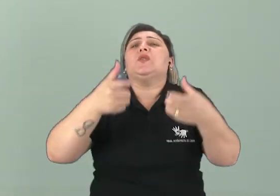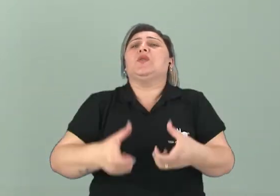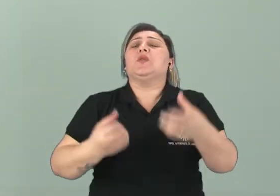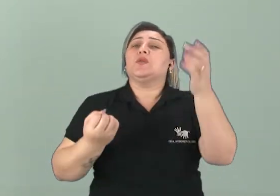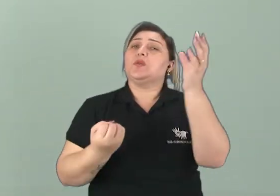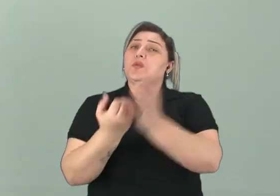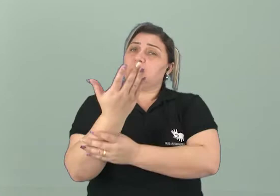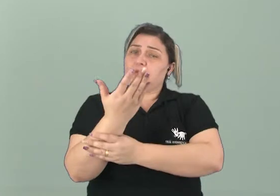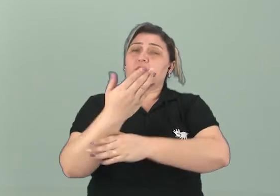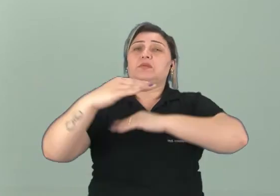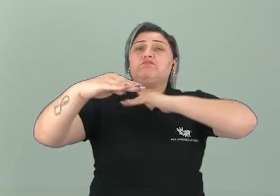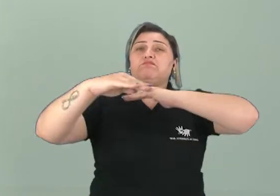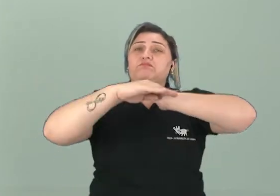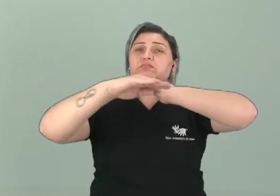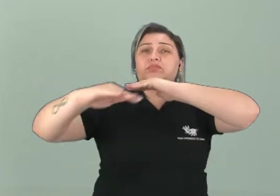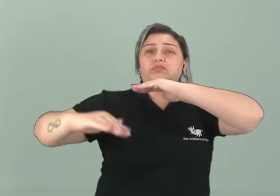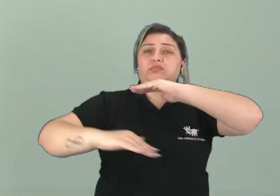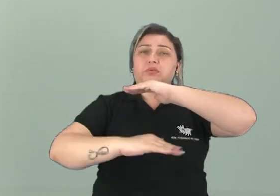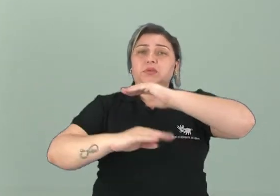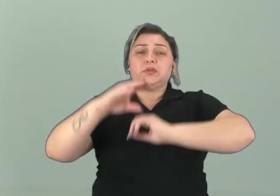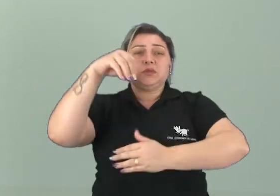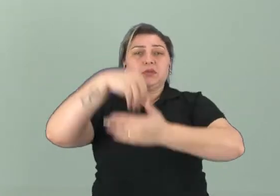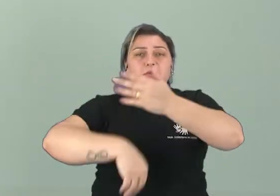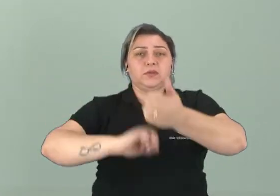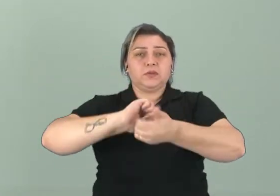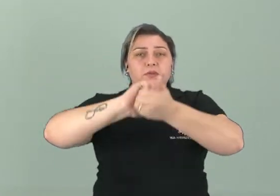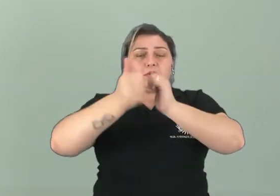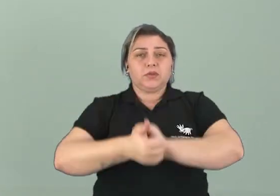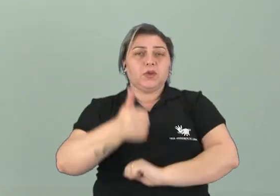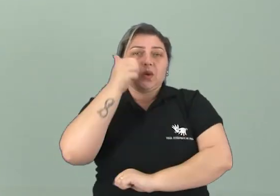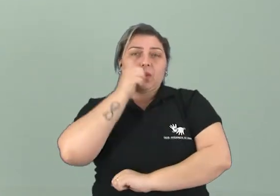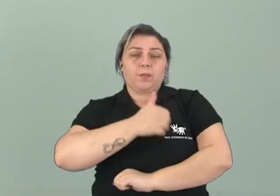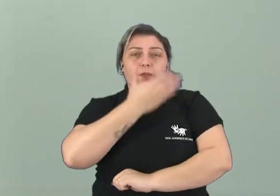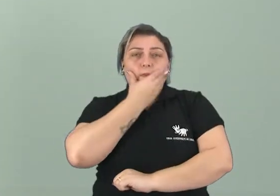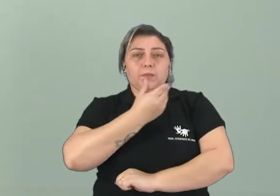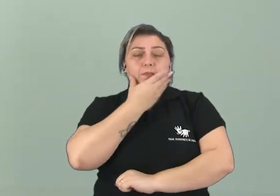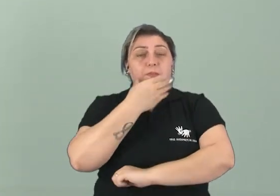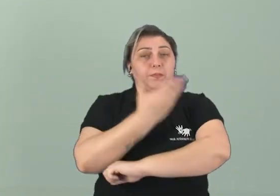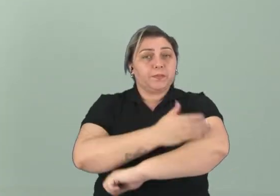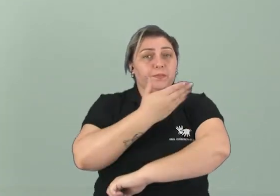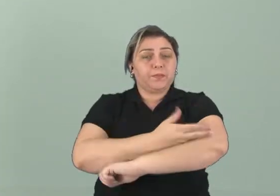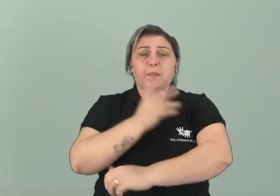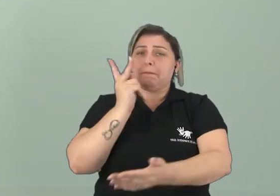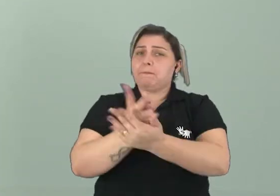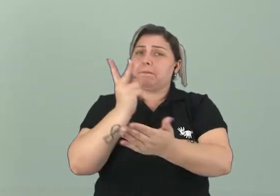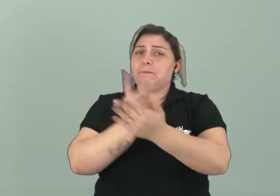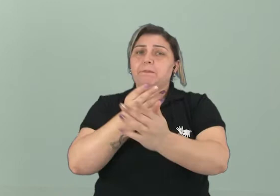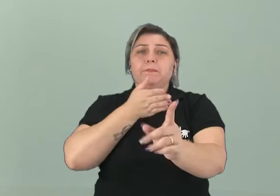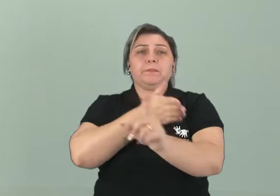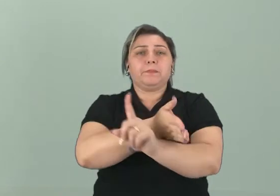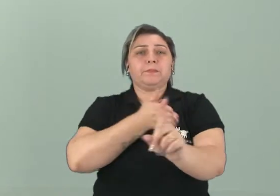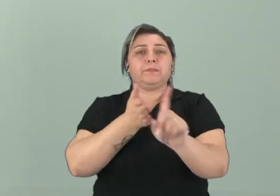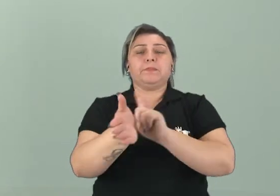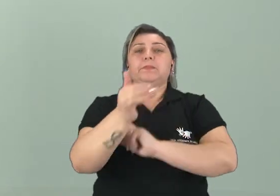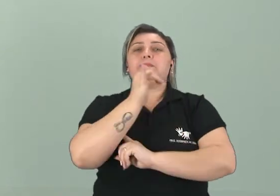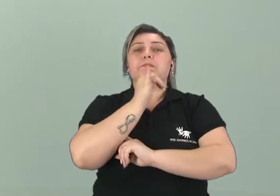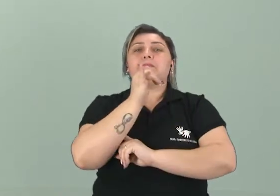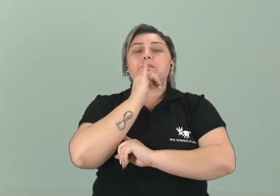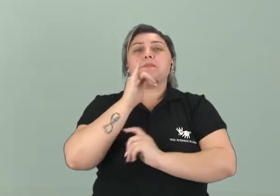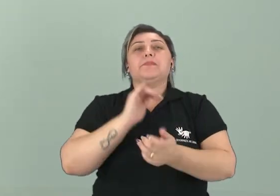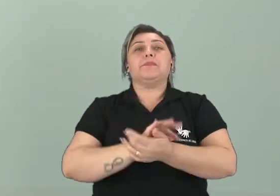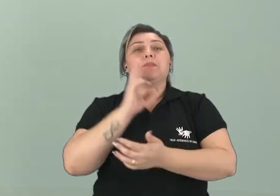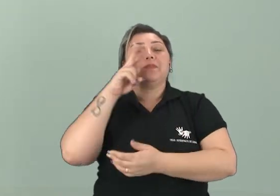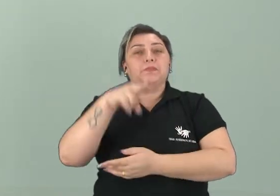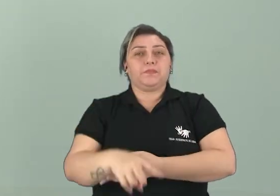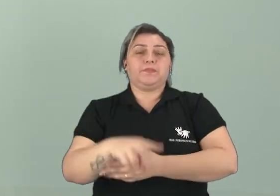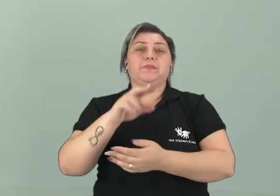essa desigualdade, né? Dentro do esporte de homens e mulheres praticantes da mesma modalidade, por exemplo. E a gente